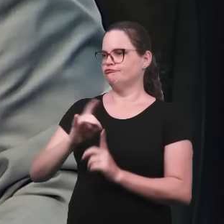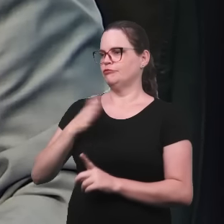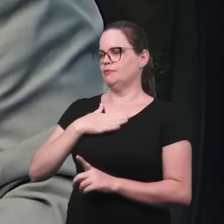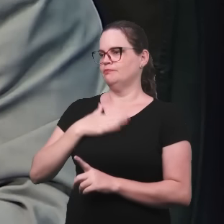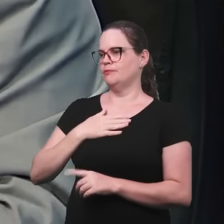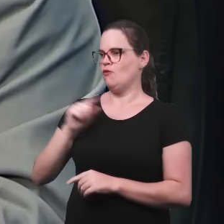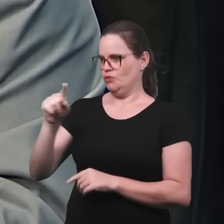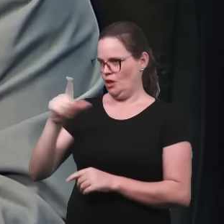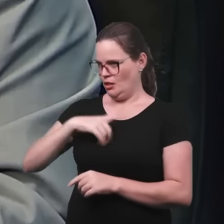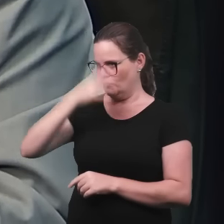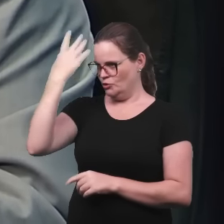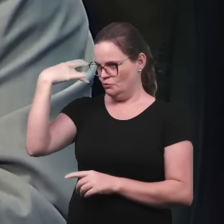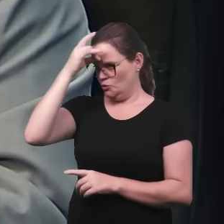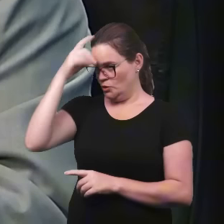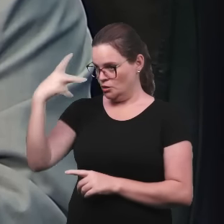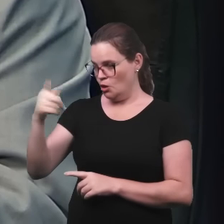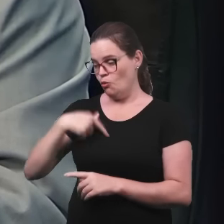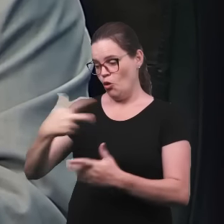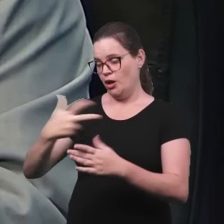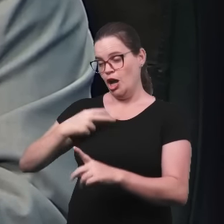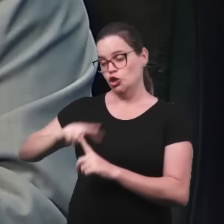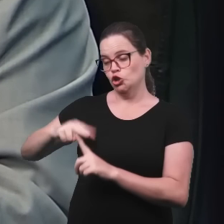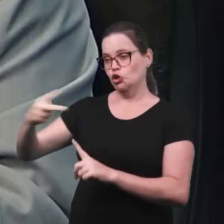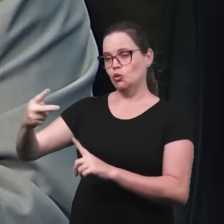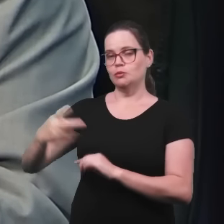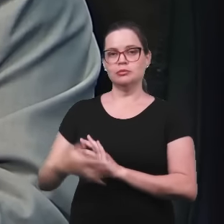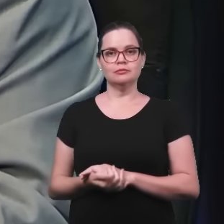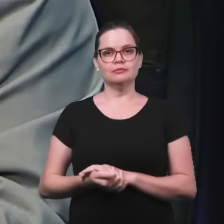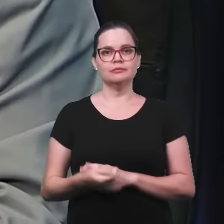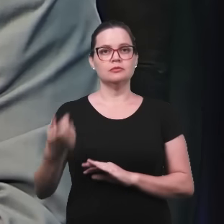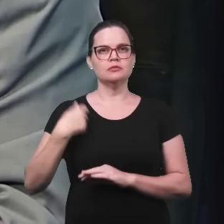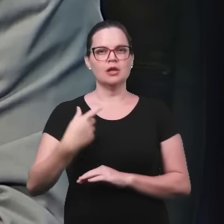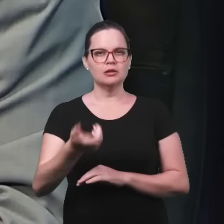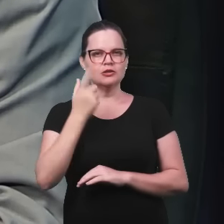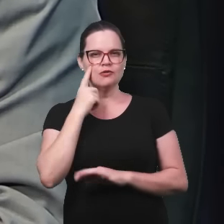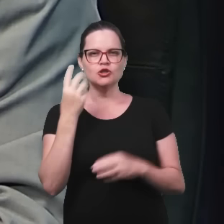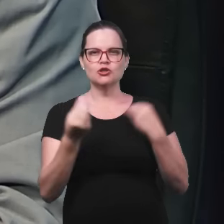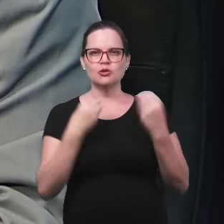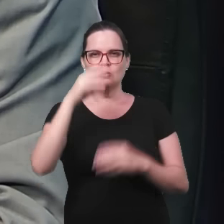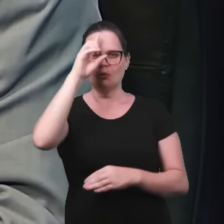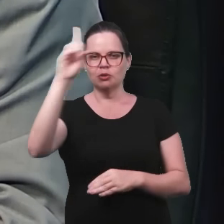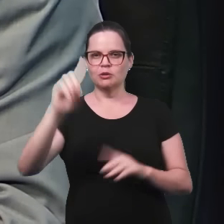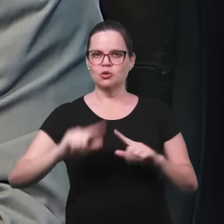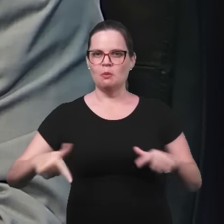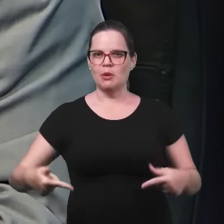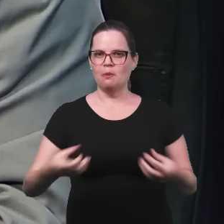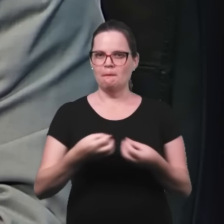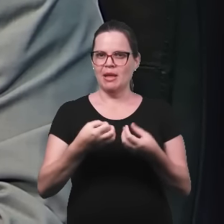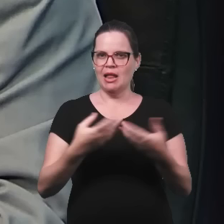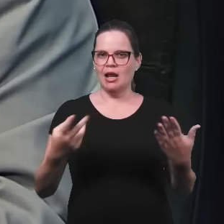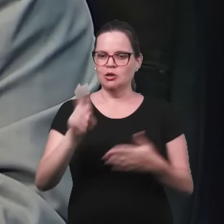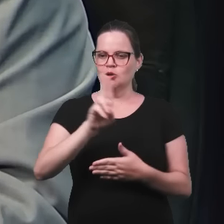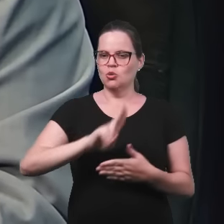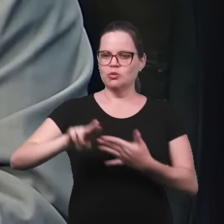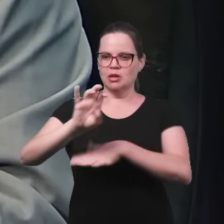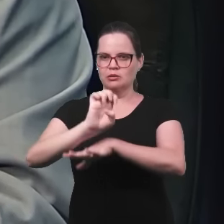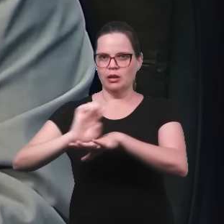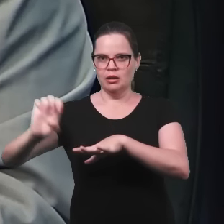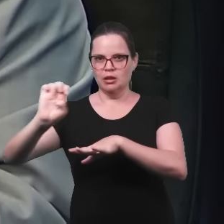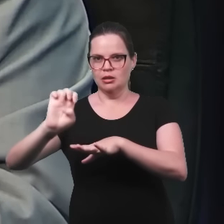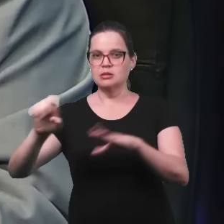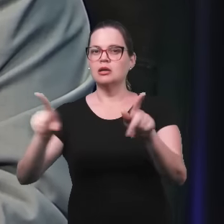E quando nós vemos os milagres que Deus operou através de Elias e os milagres